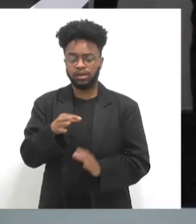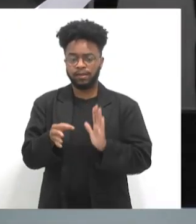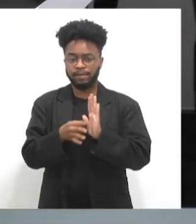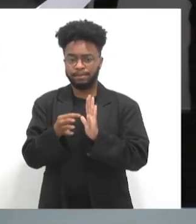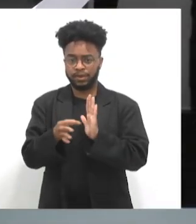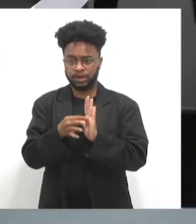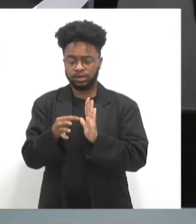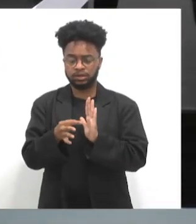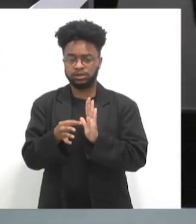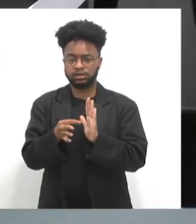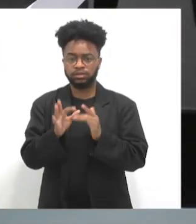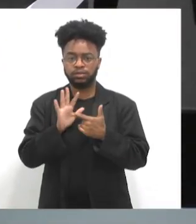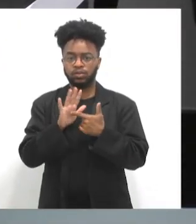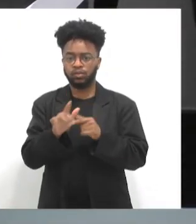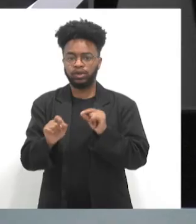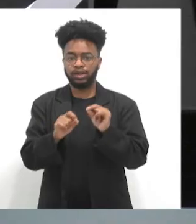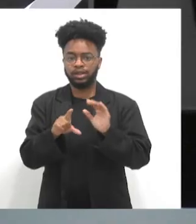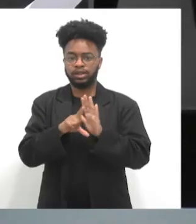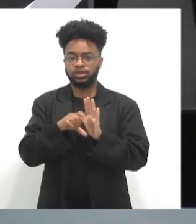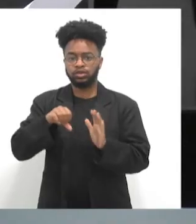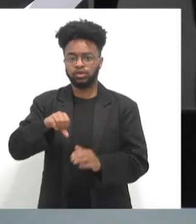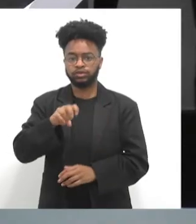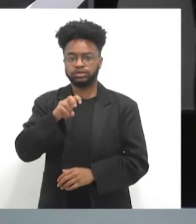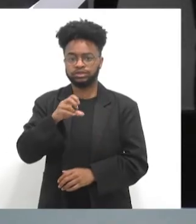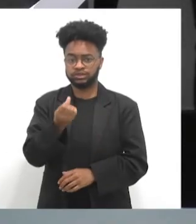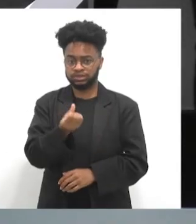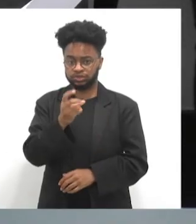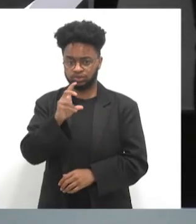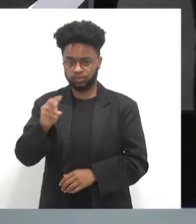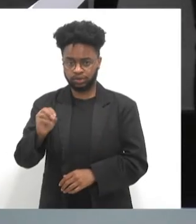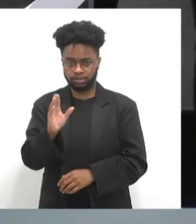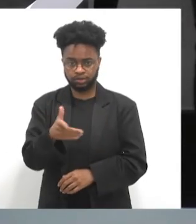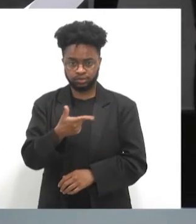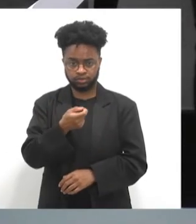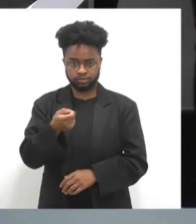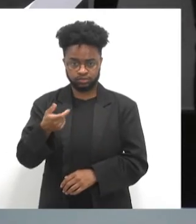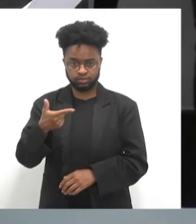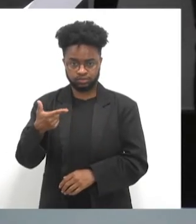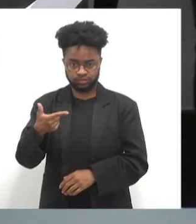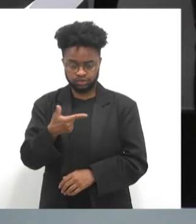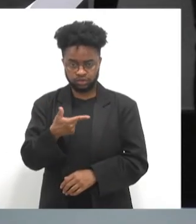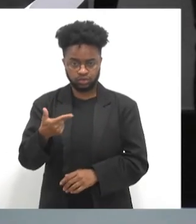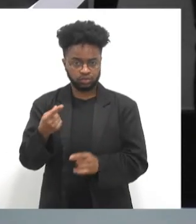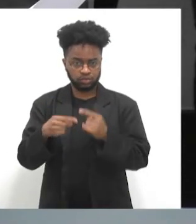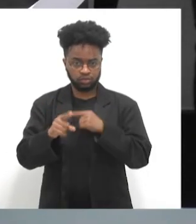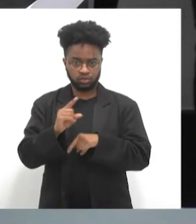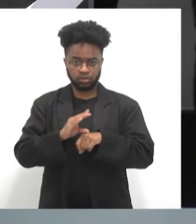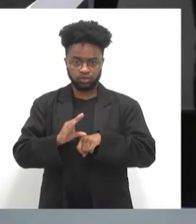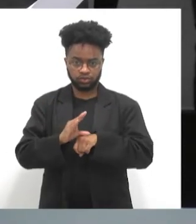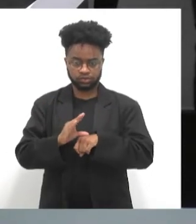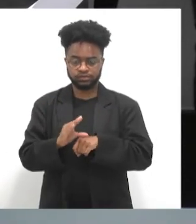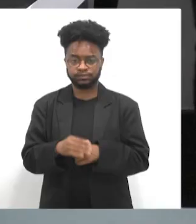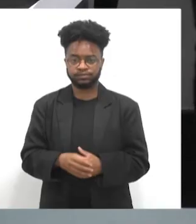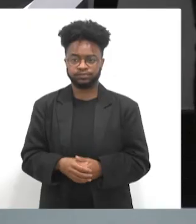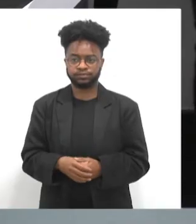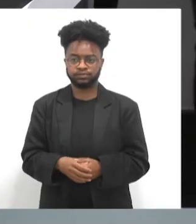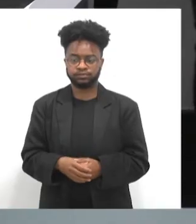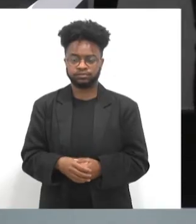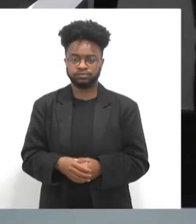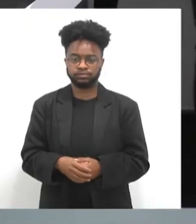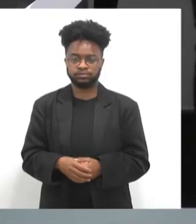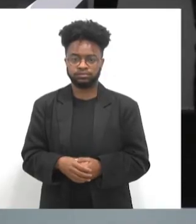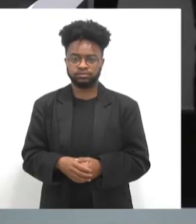parecerista dizer que a Lei 9.650 de 22 é inconstitucional, que é